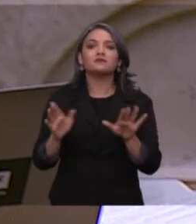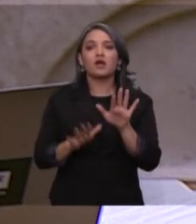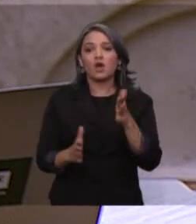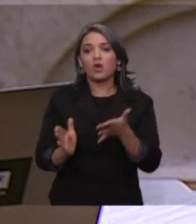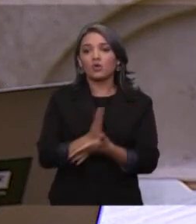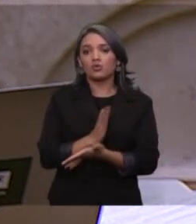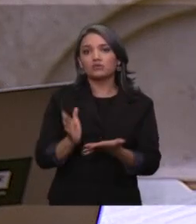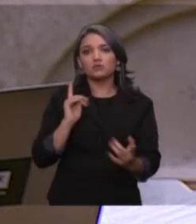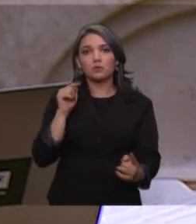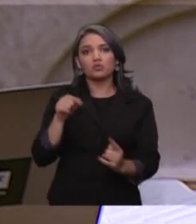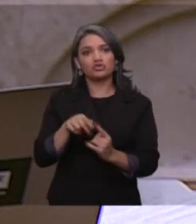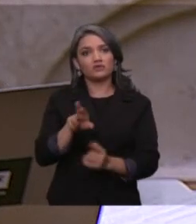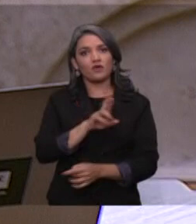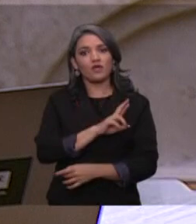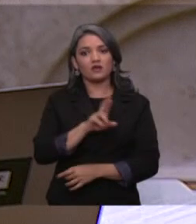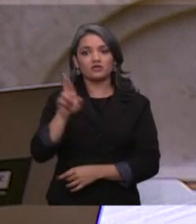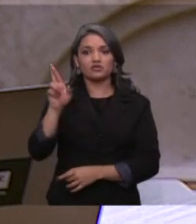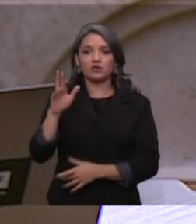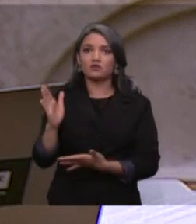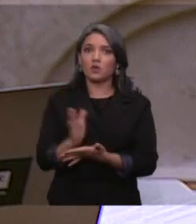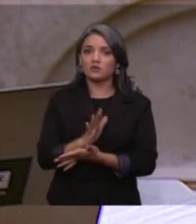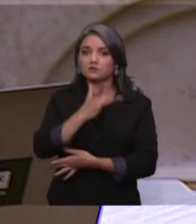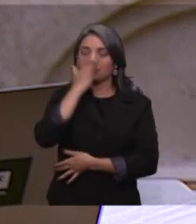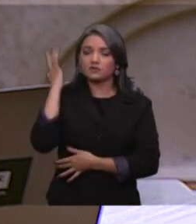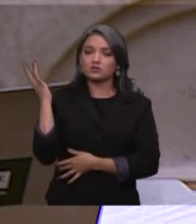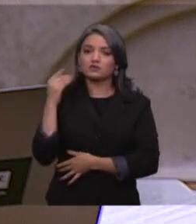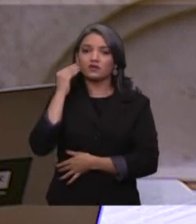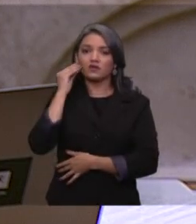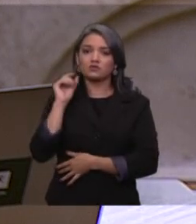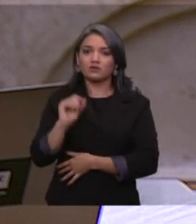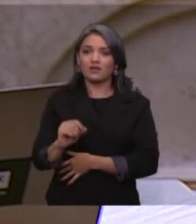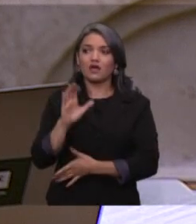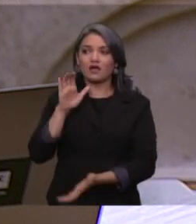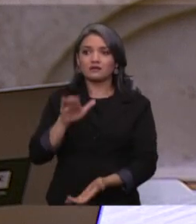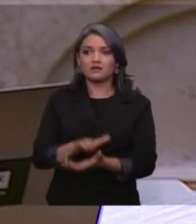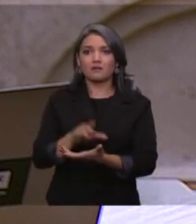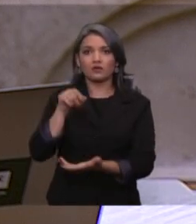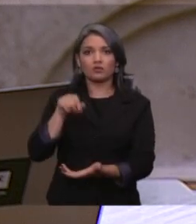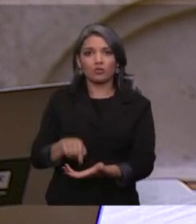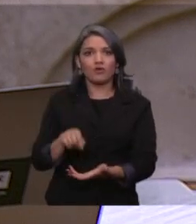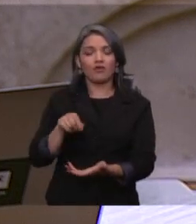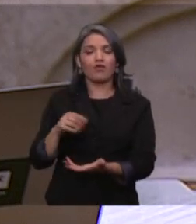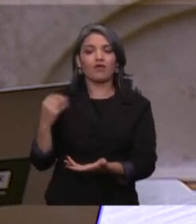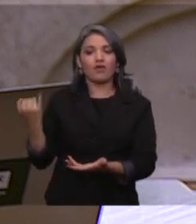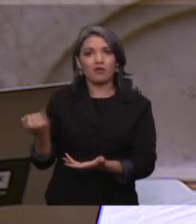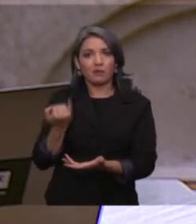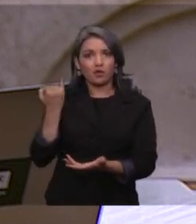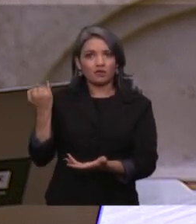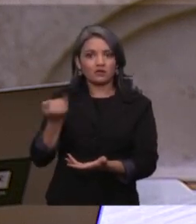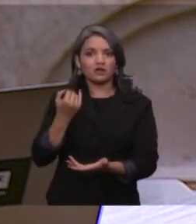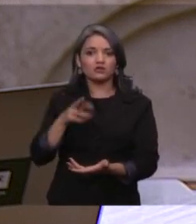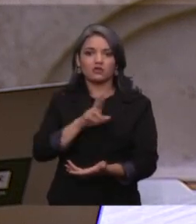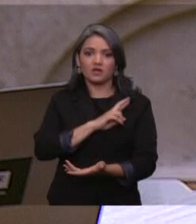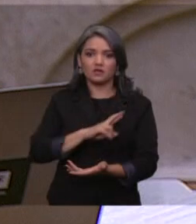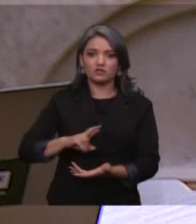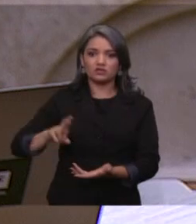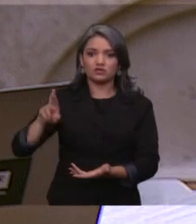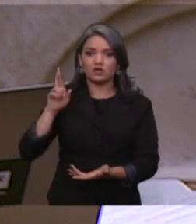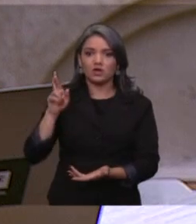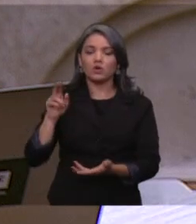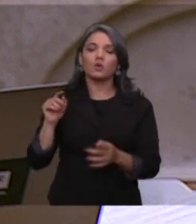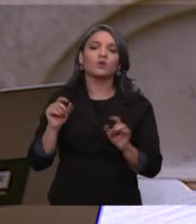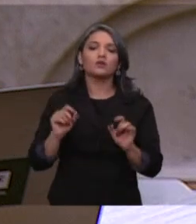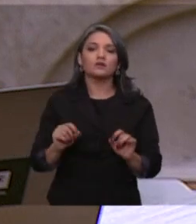religiosos. Portanto, há quem entenda que o casamento é um sacramento e que a posição